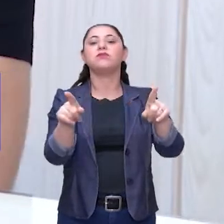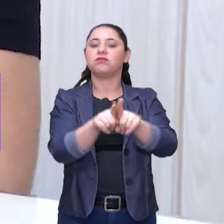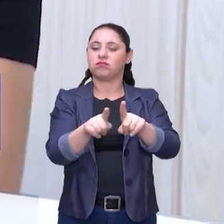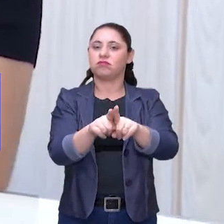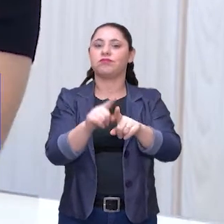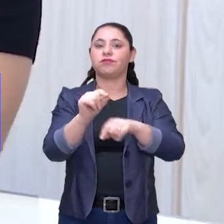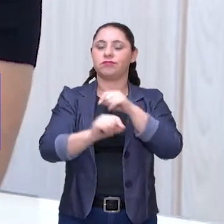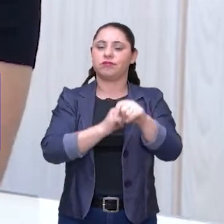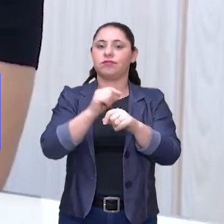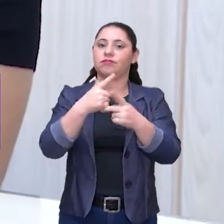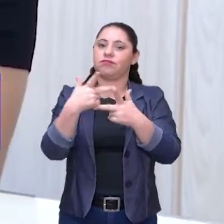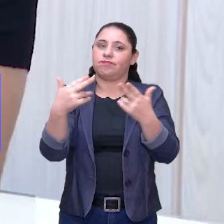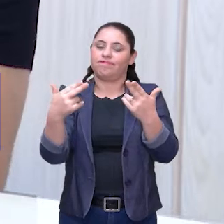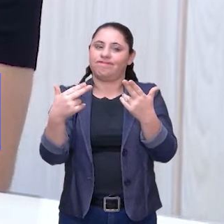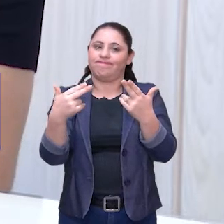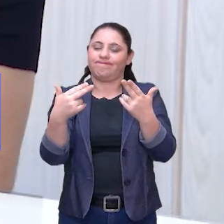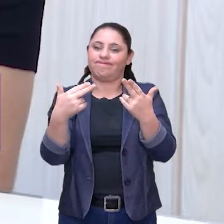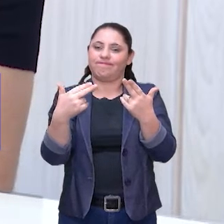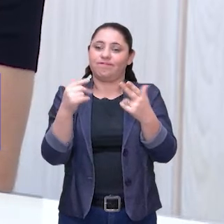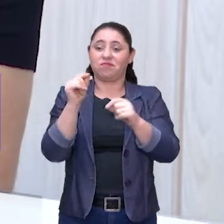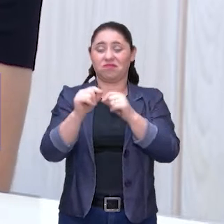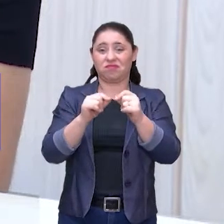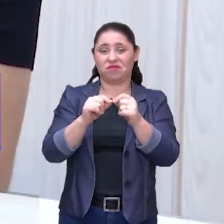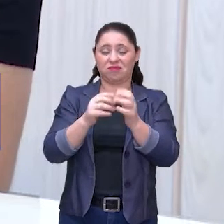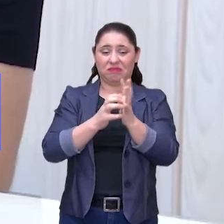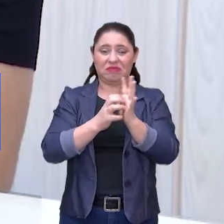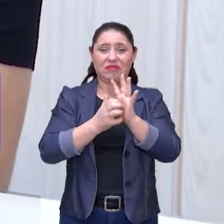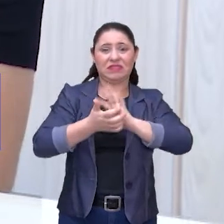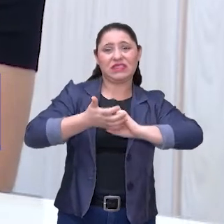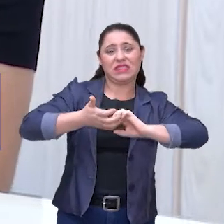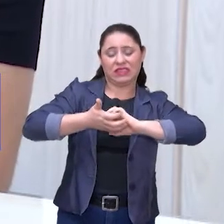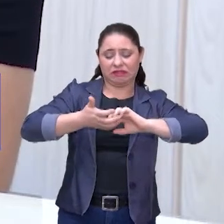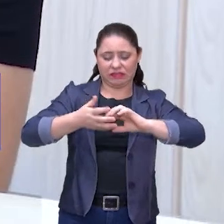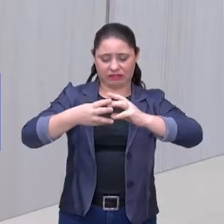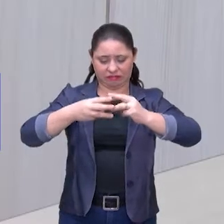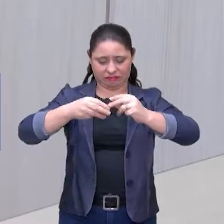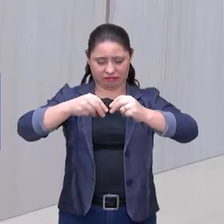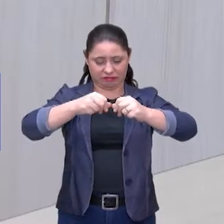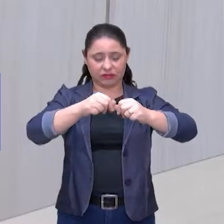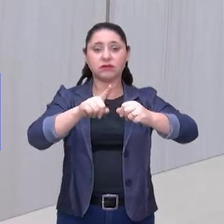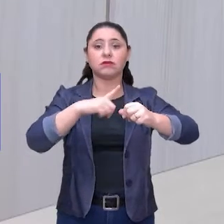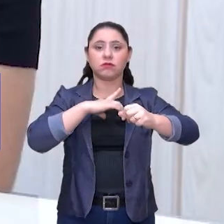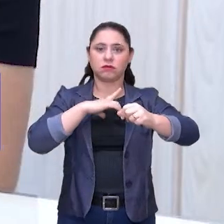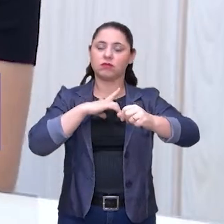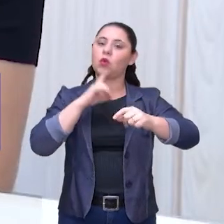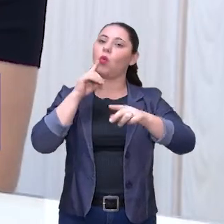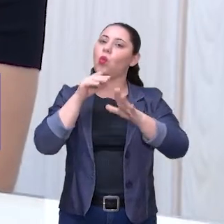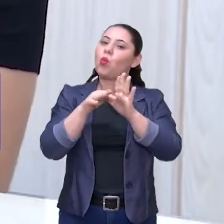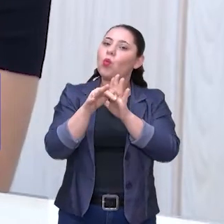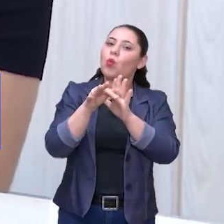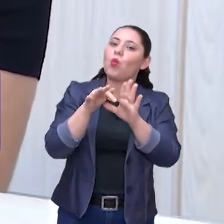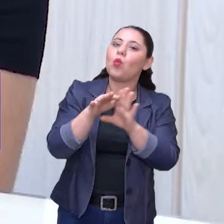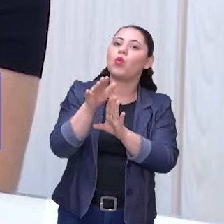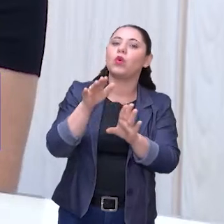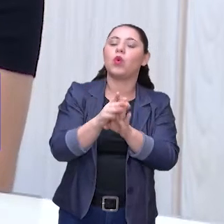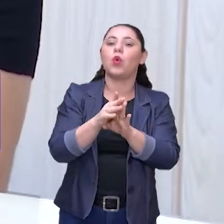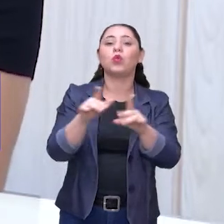na planta do pé. Então isso é uma coisa meio desconfortável para o paciente. Então a